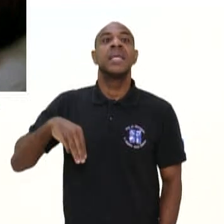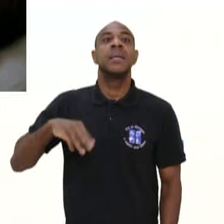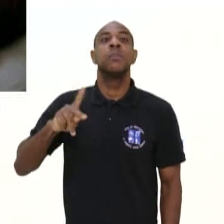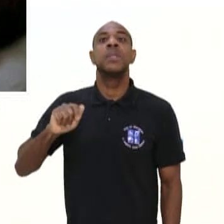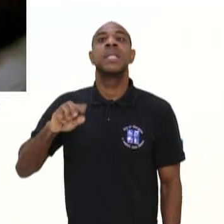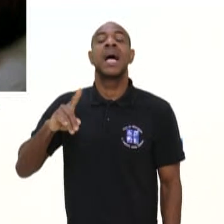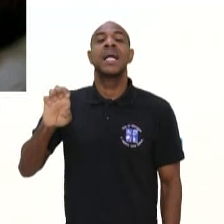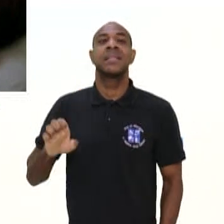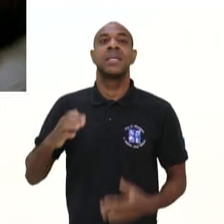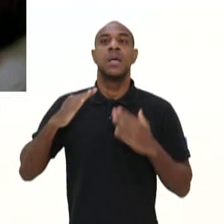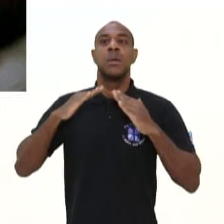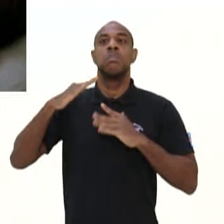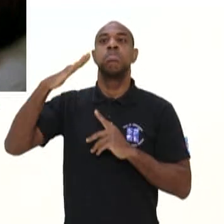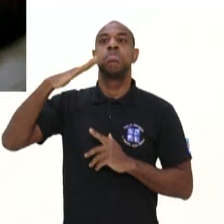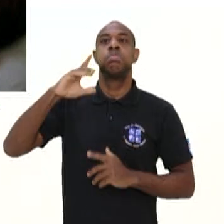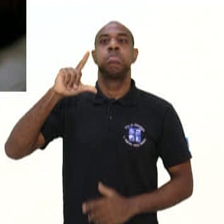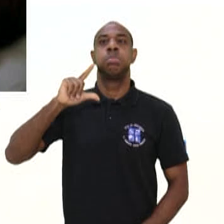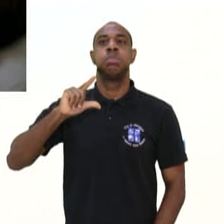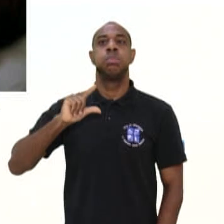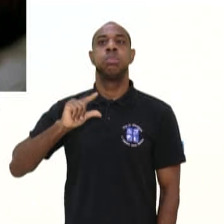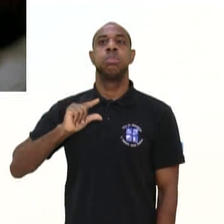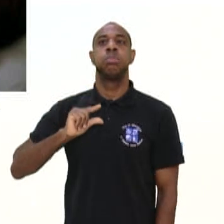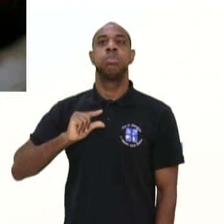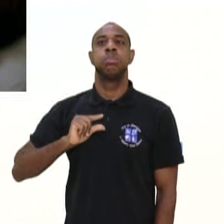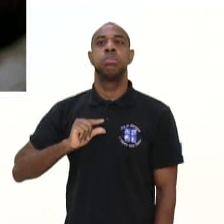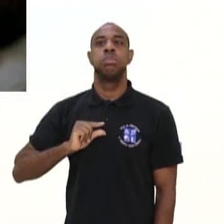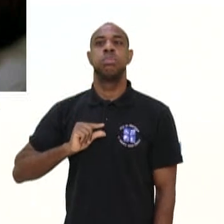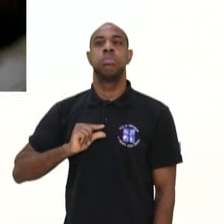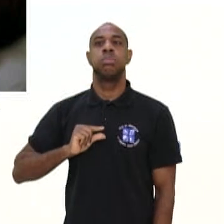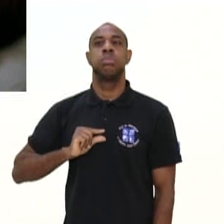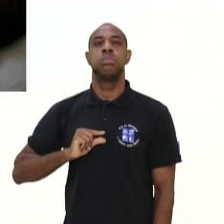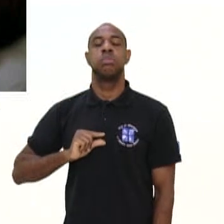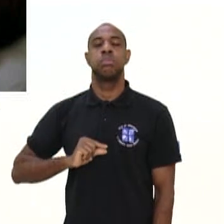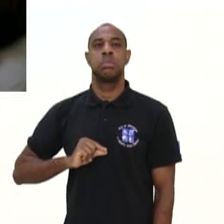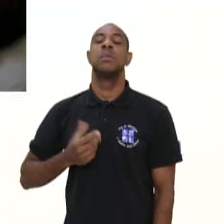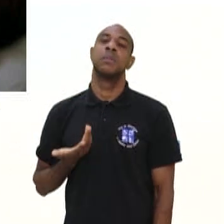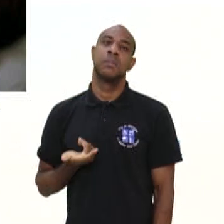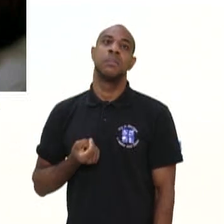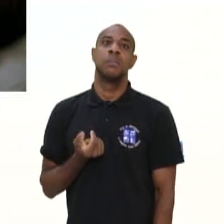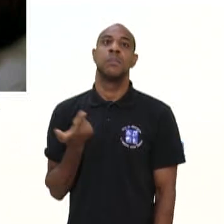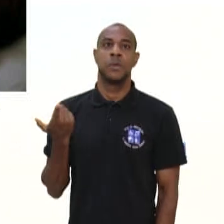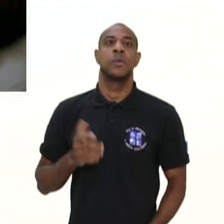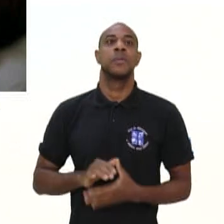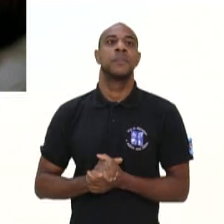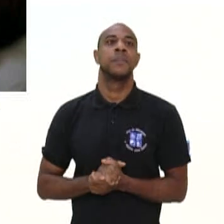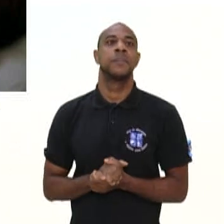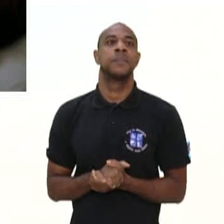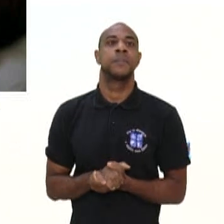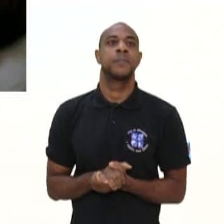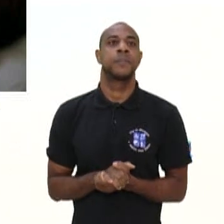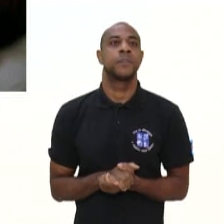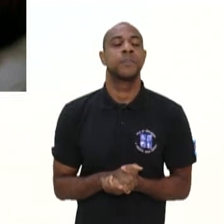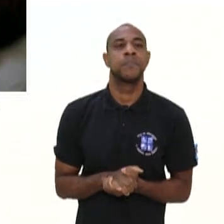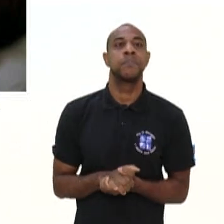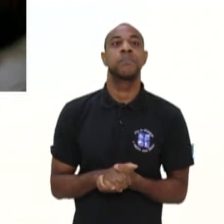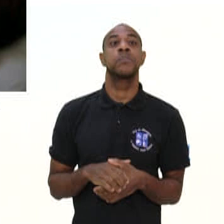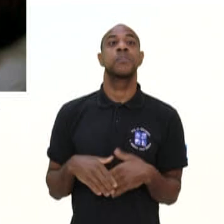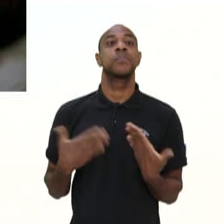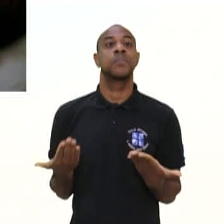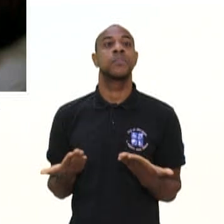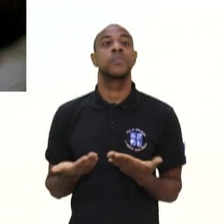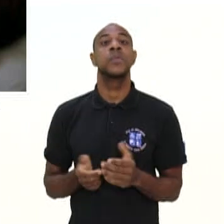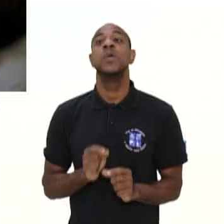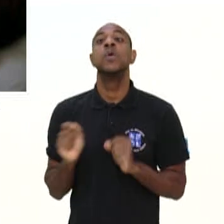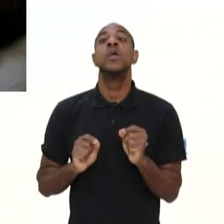da Imunodeficiência Adquirida, né? É o símbolo, a sigla, né, de AIDS, só que em português seria SIDA, né? O